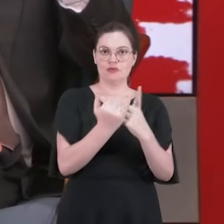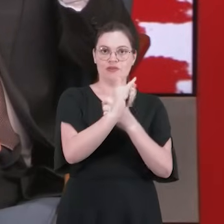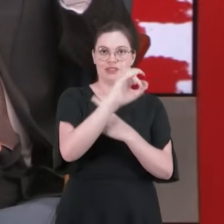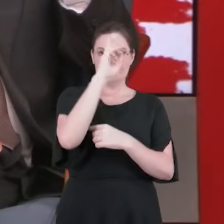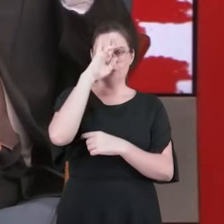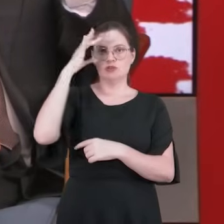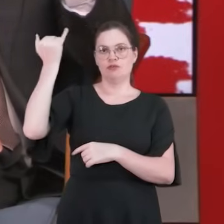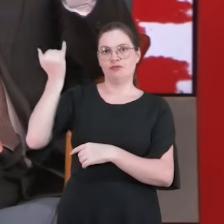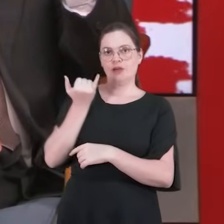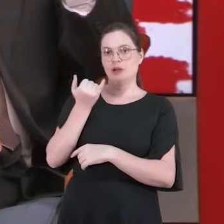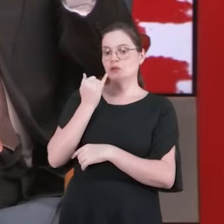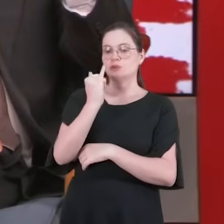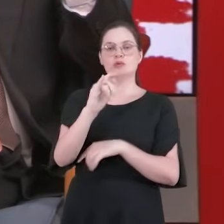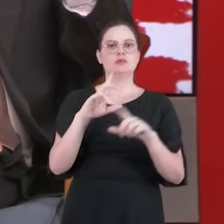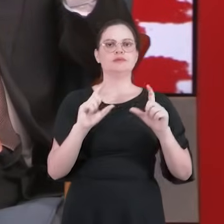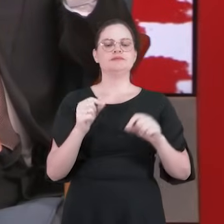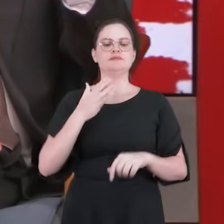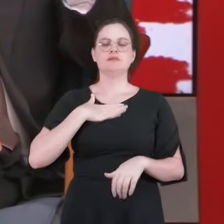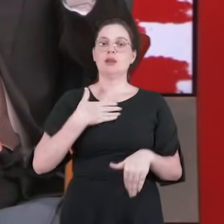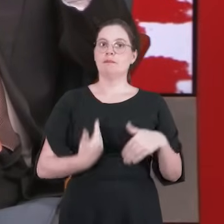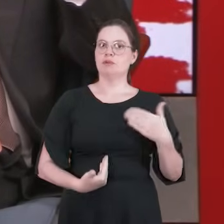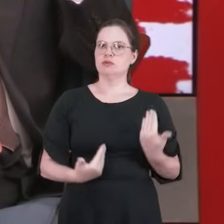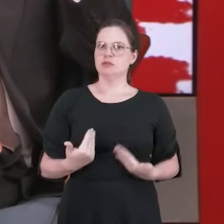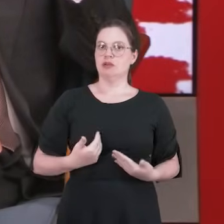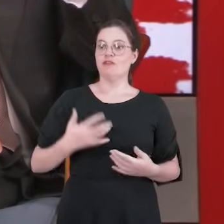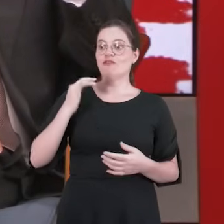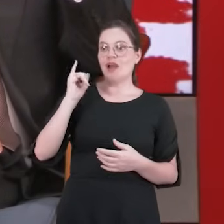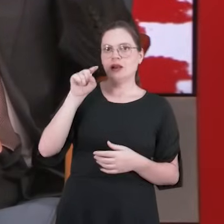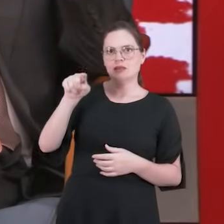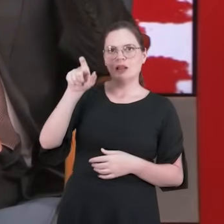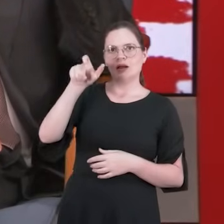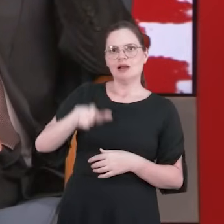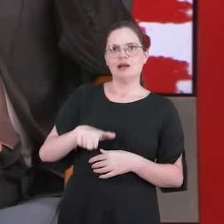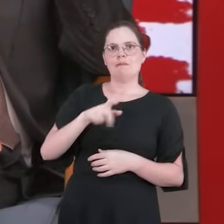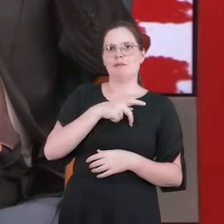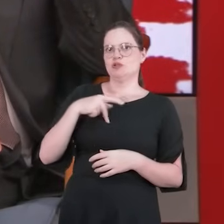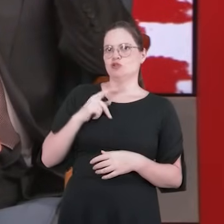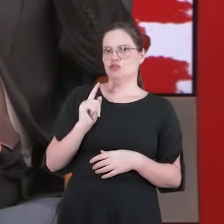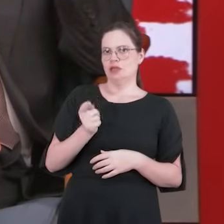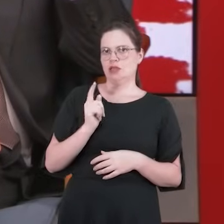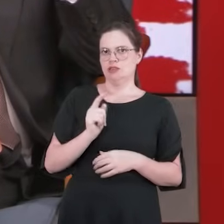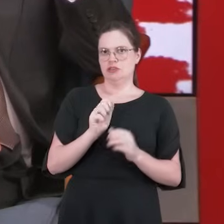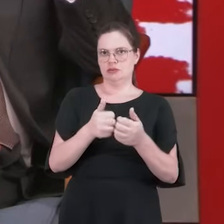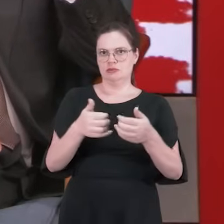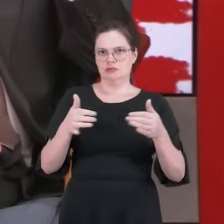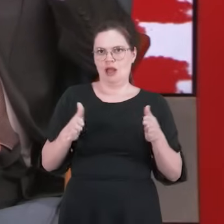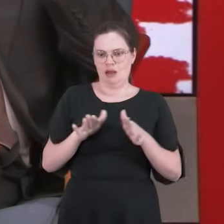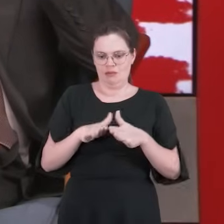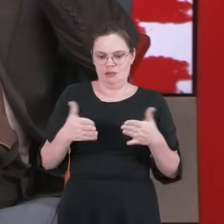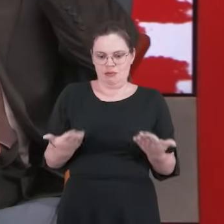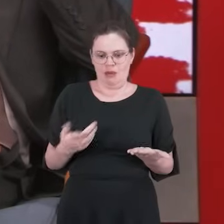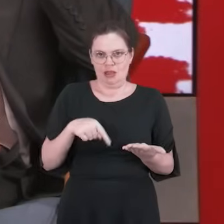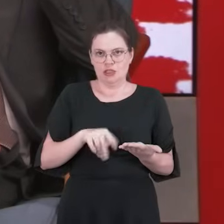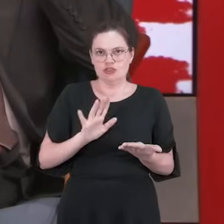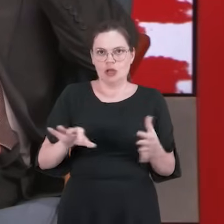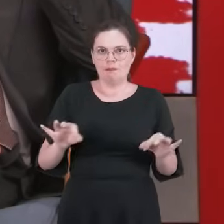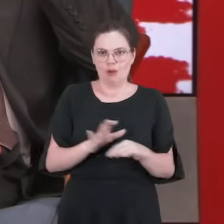língua, disse: meu servo, falando para o pastor que estava à frente, com a Bíblia aberta.